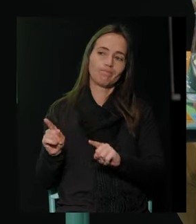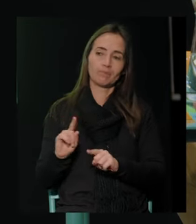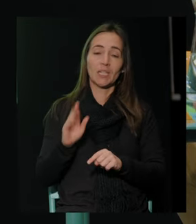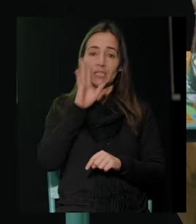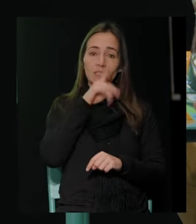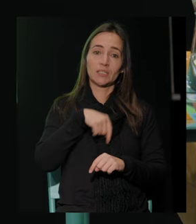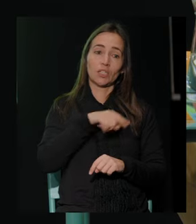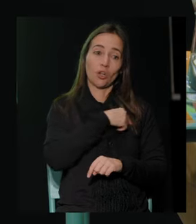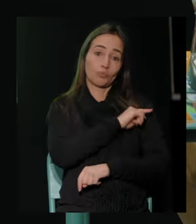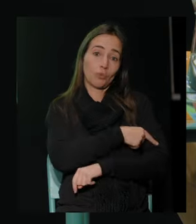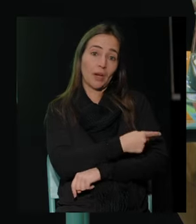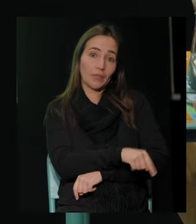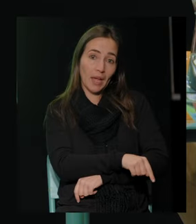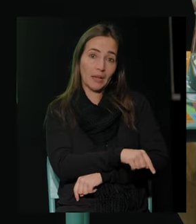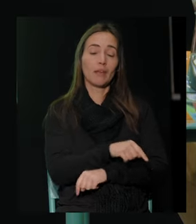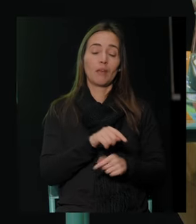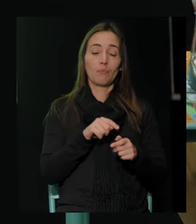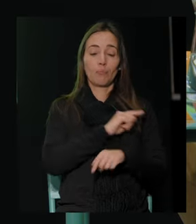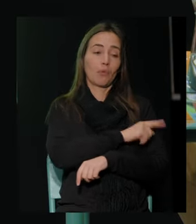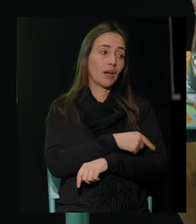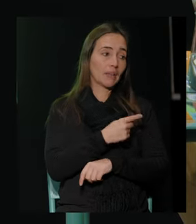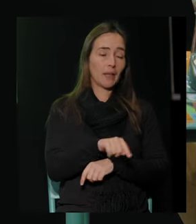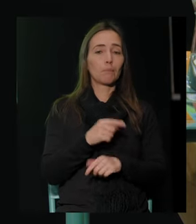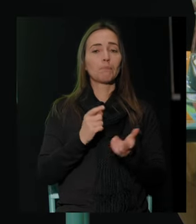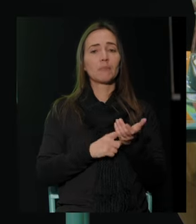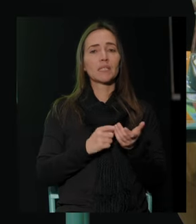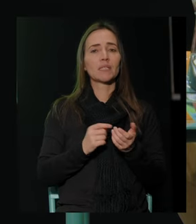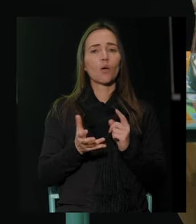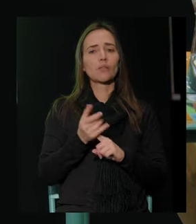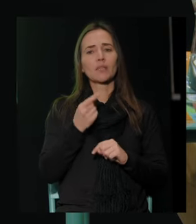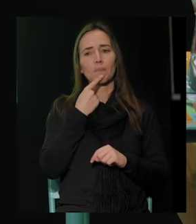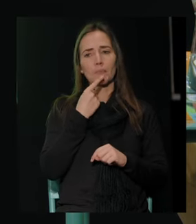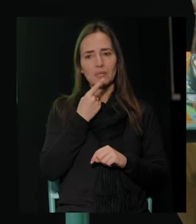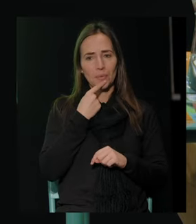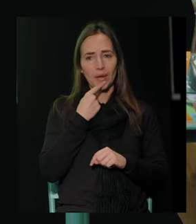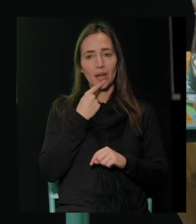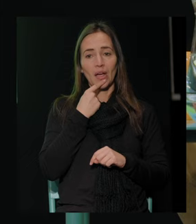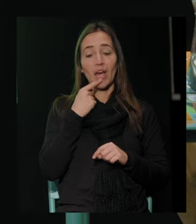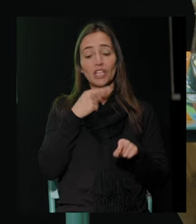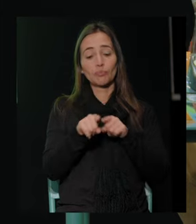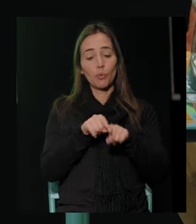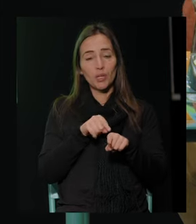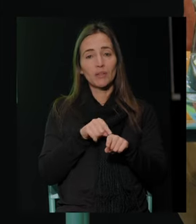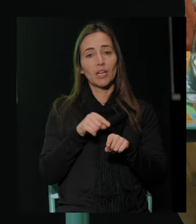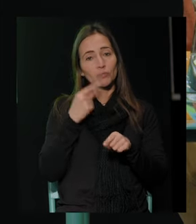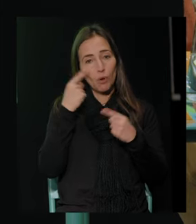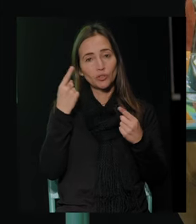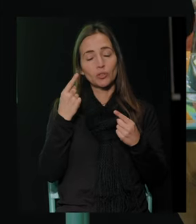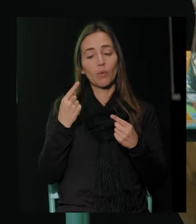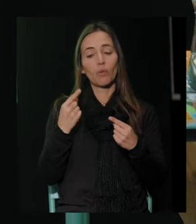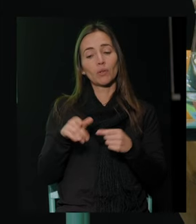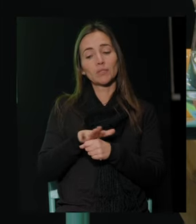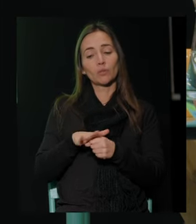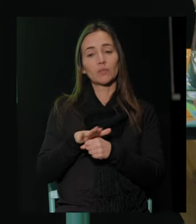de poder e temos um governo, nós temos também que conseguir perceber que as políticas refletam o que tem que acontecer no terreno. Portanto, tem que haver não